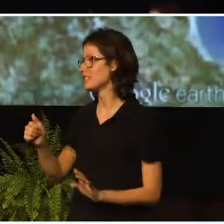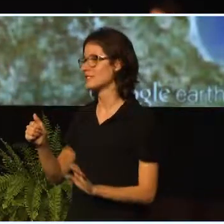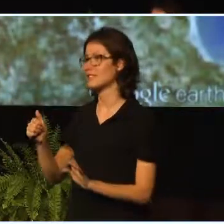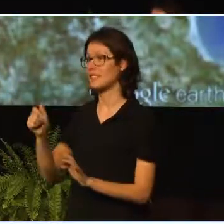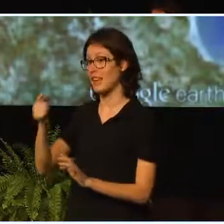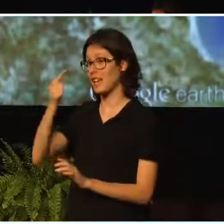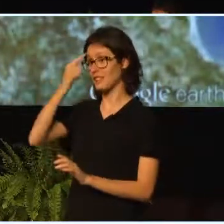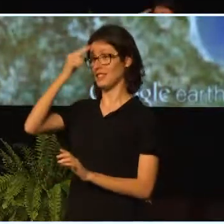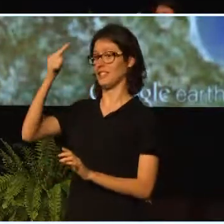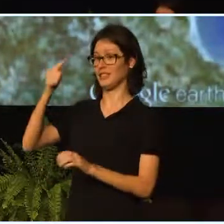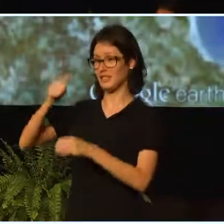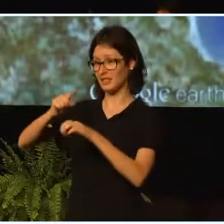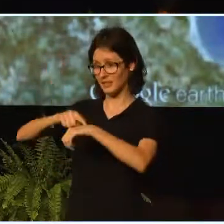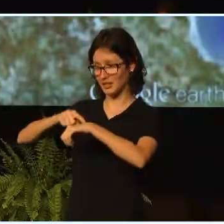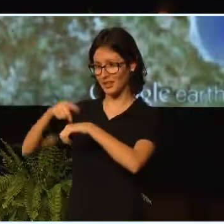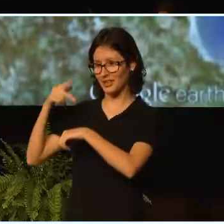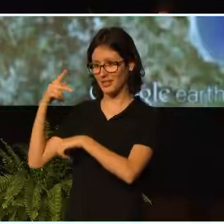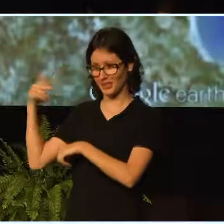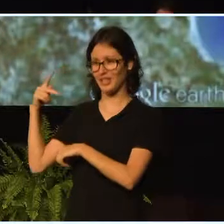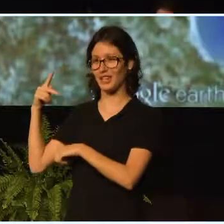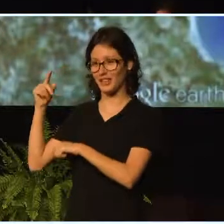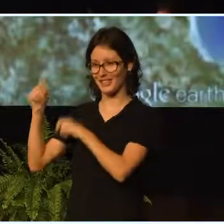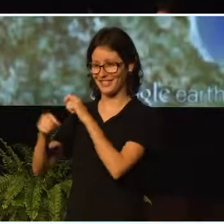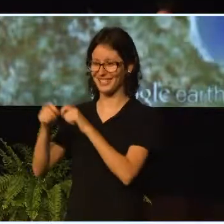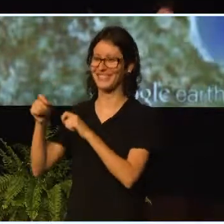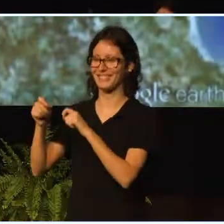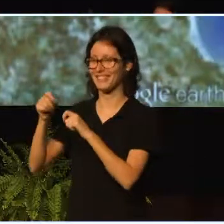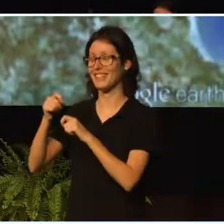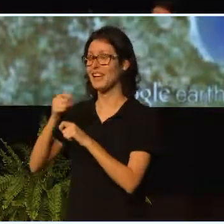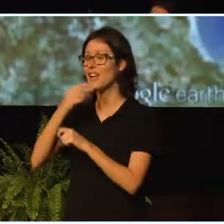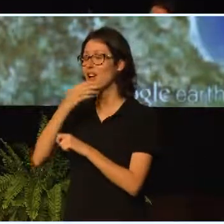Inovou na época dele, Augusto Severo,